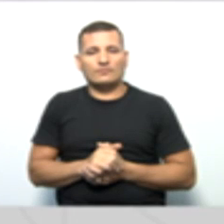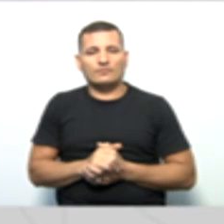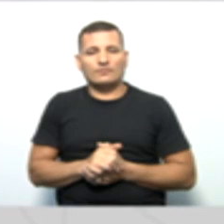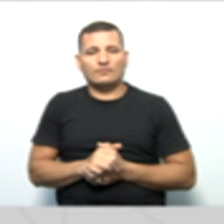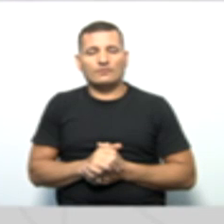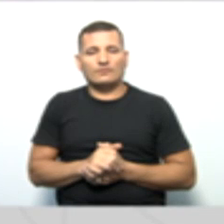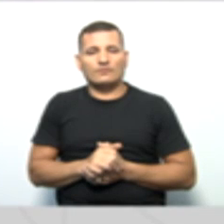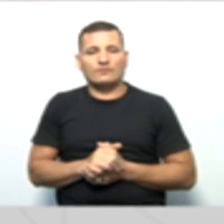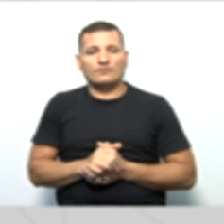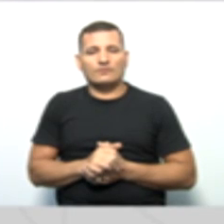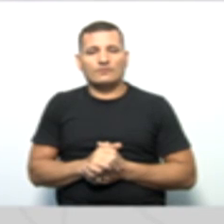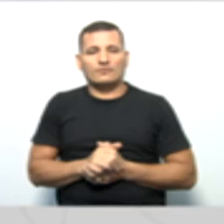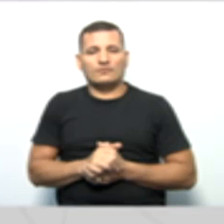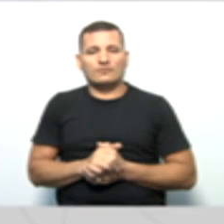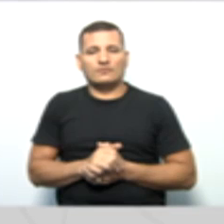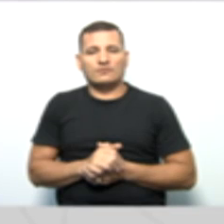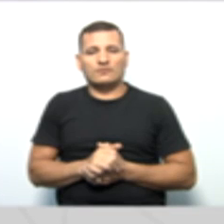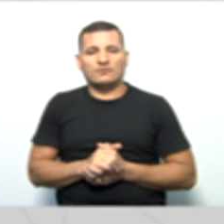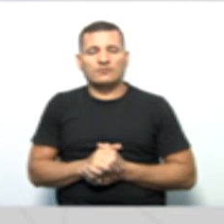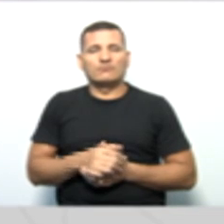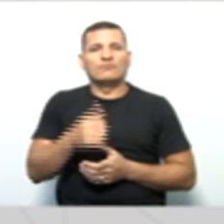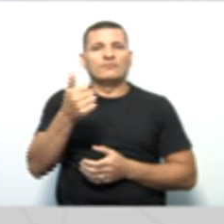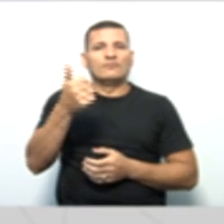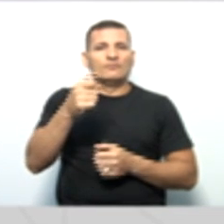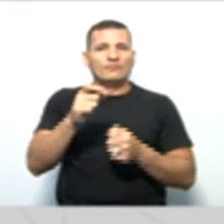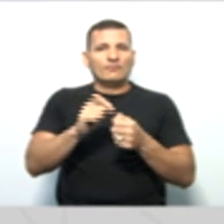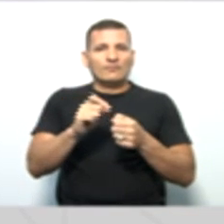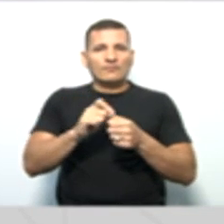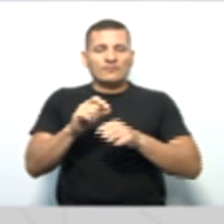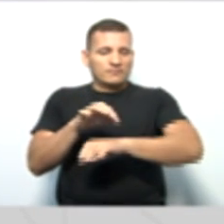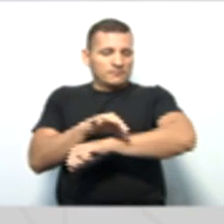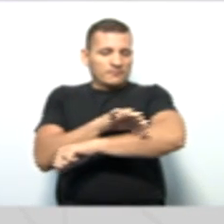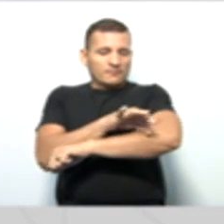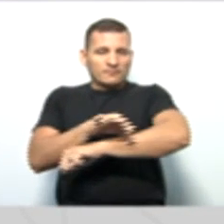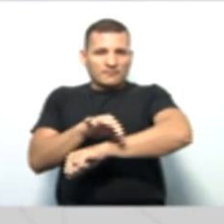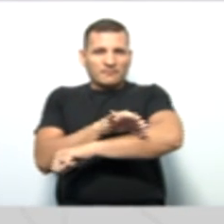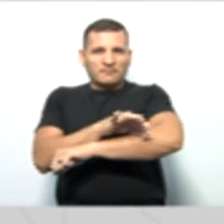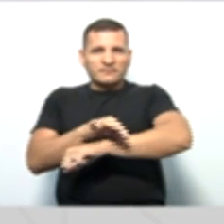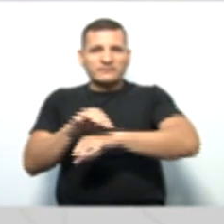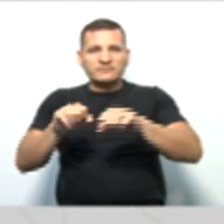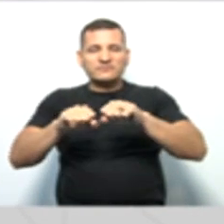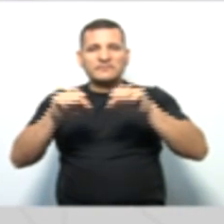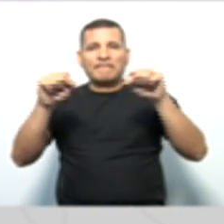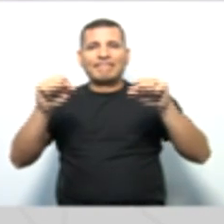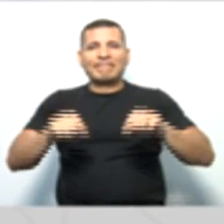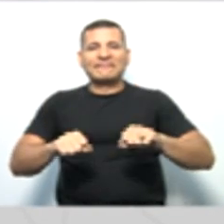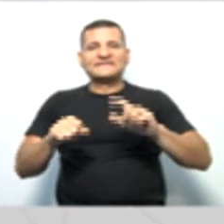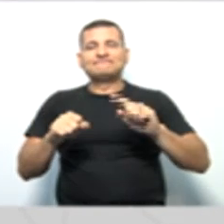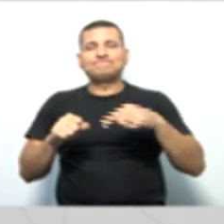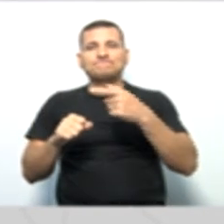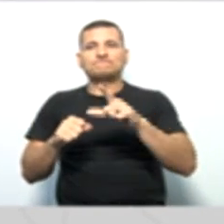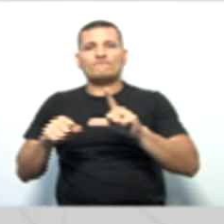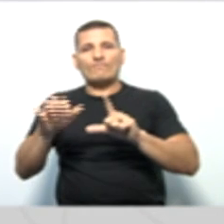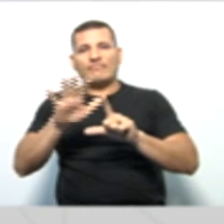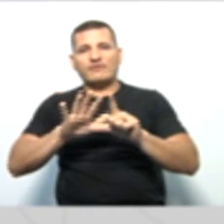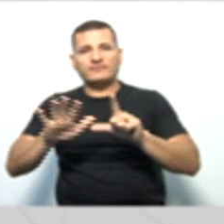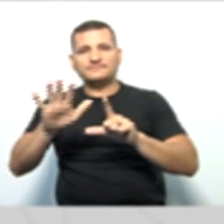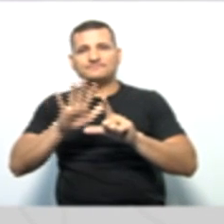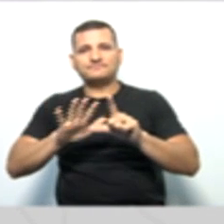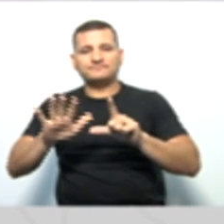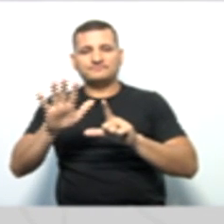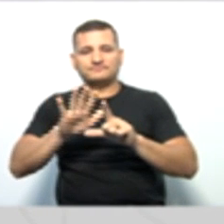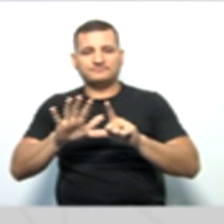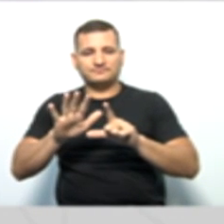tá, gente? Olha só, o que eu tenho que fazer primeiro? A arquitetura do sistema. Depois, as interfaces que conectam o software